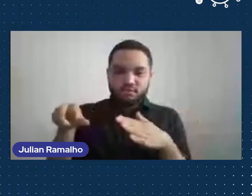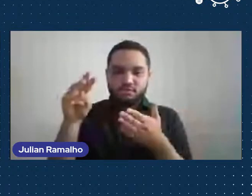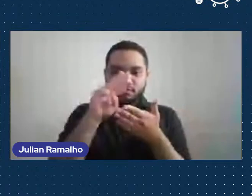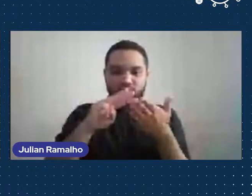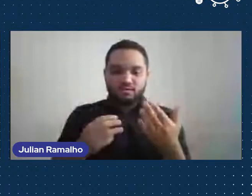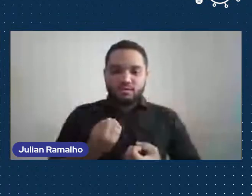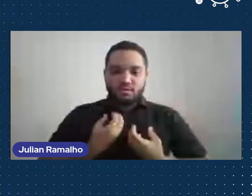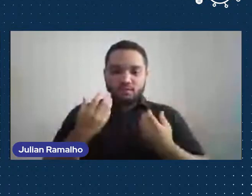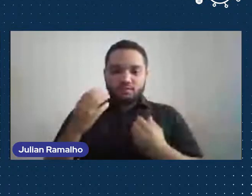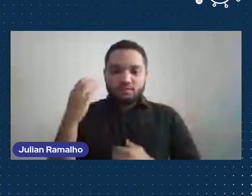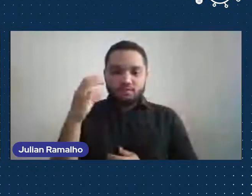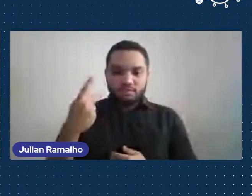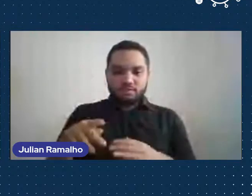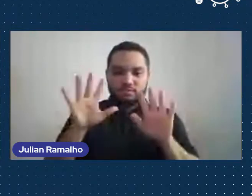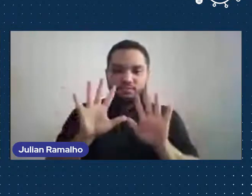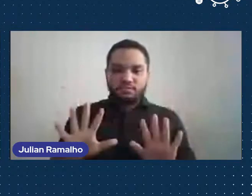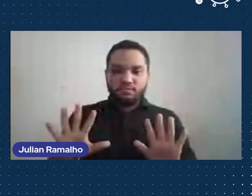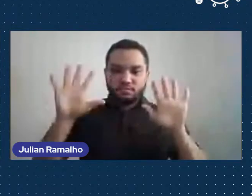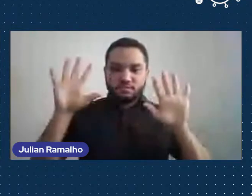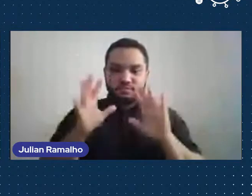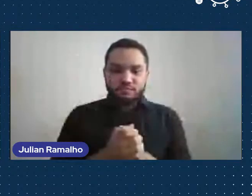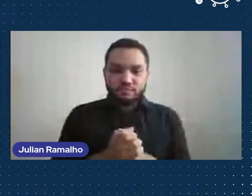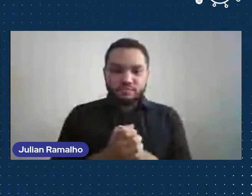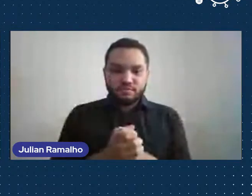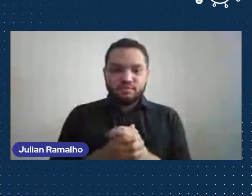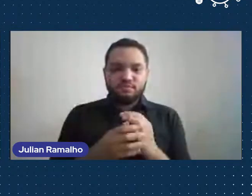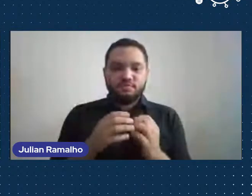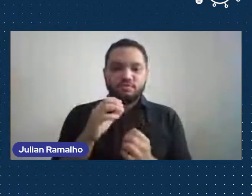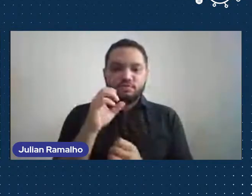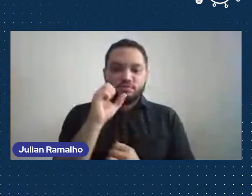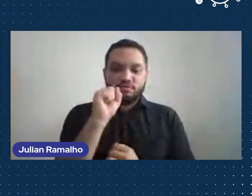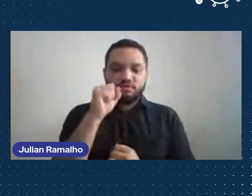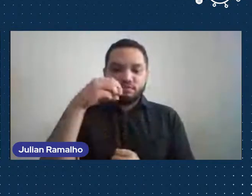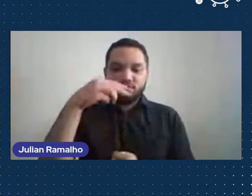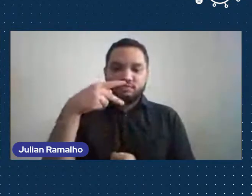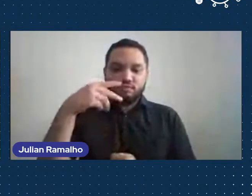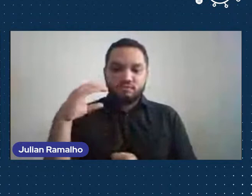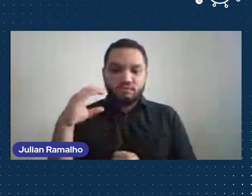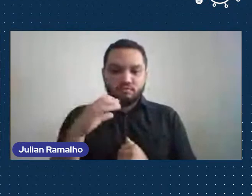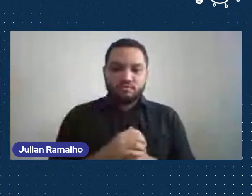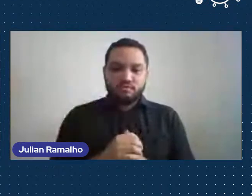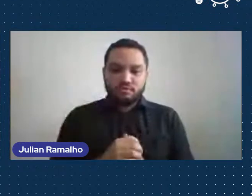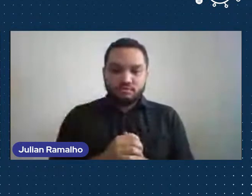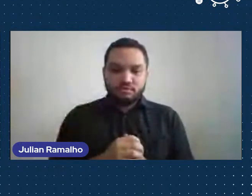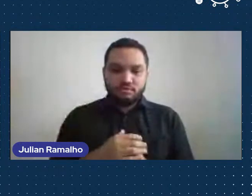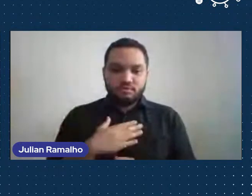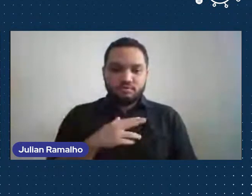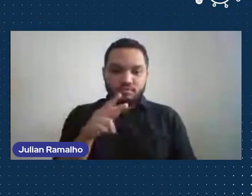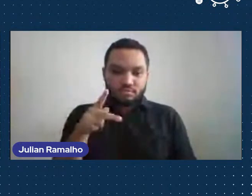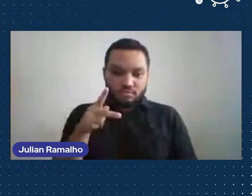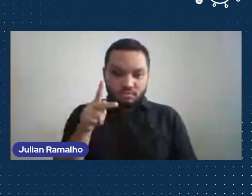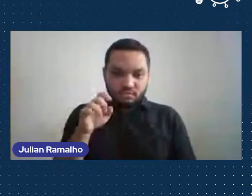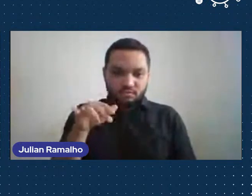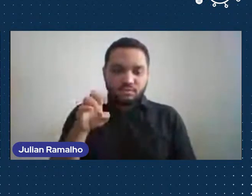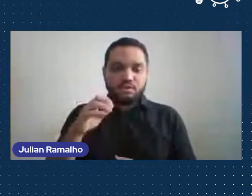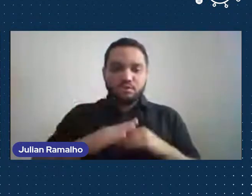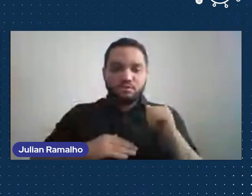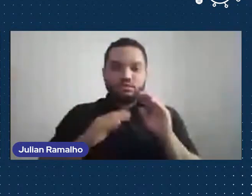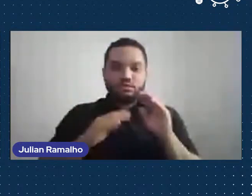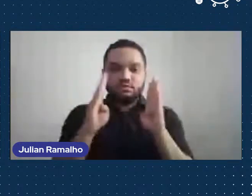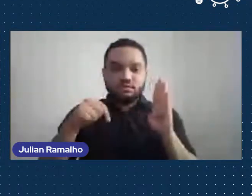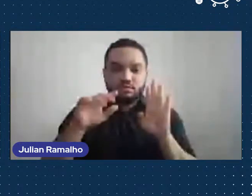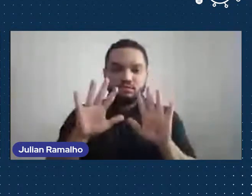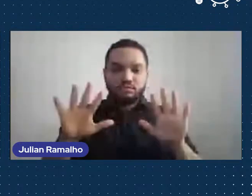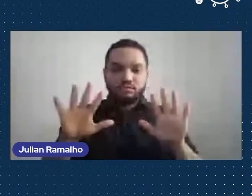Produção Científica da UFC, nossa querida SMPC. Meu nome é Kalim Yasmin, eu sou bibliotecária aqui na UFC e